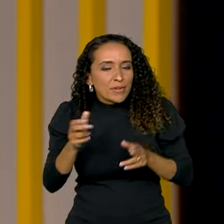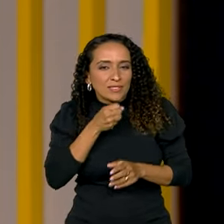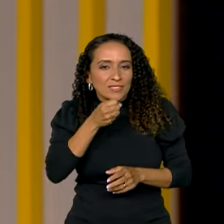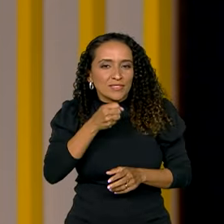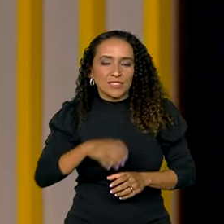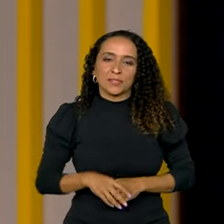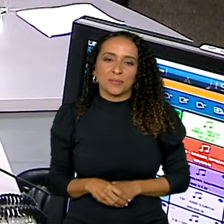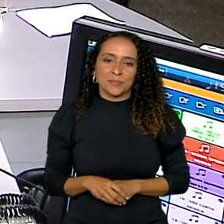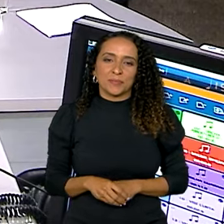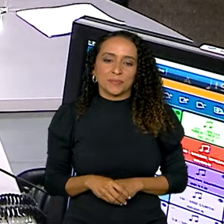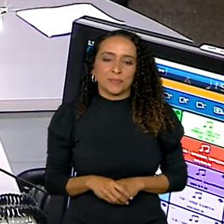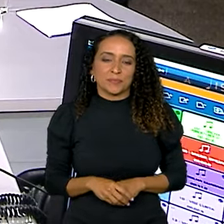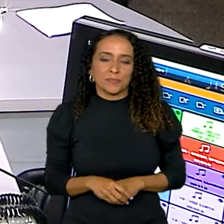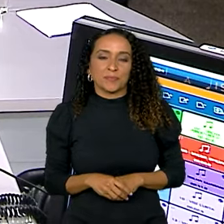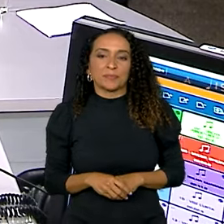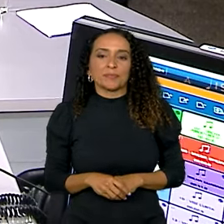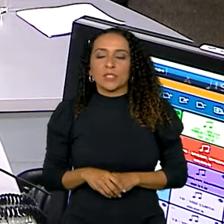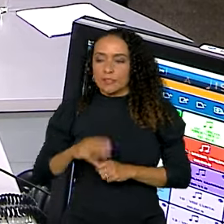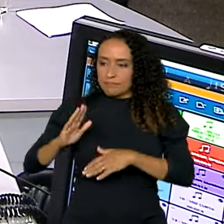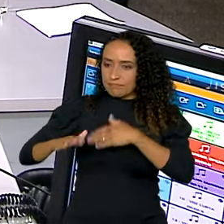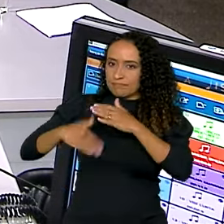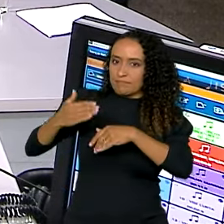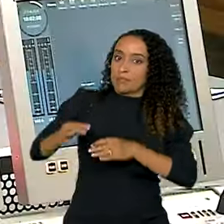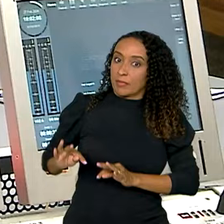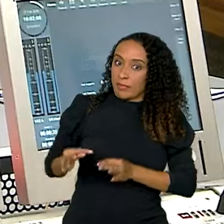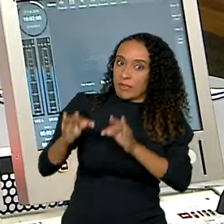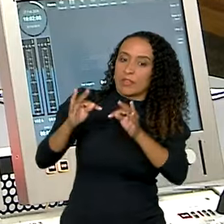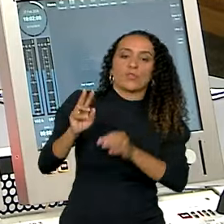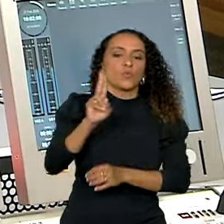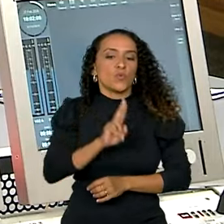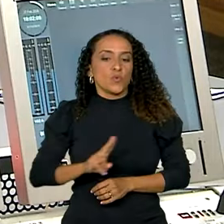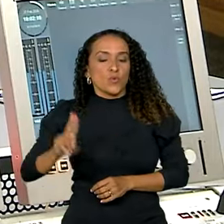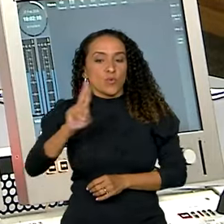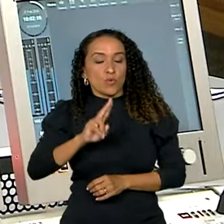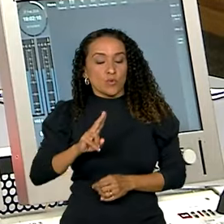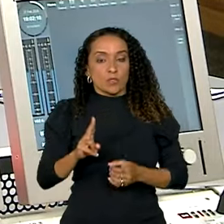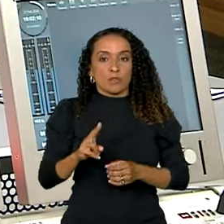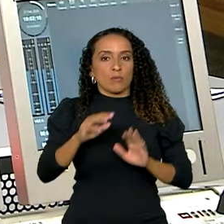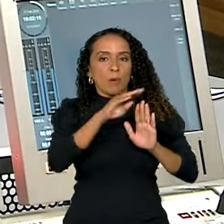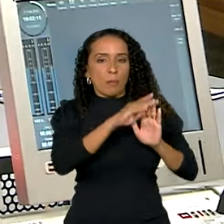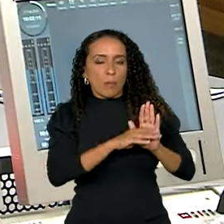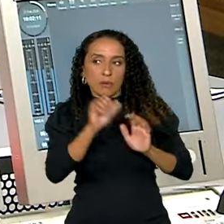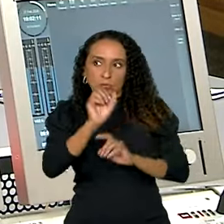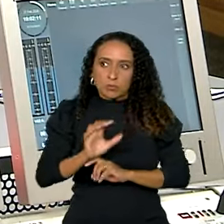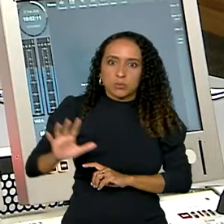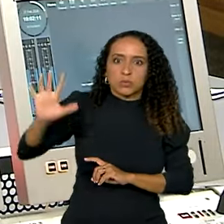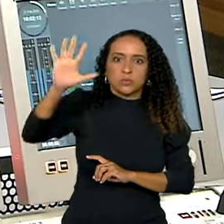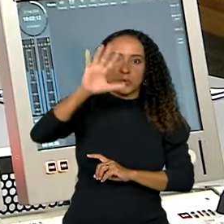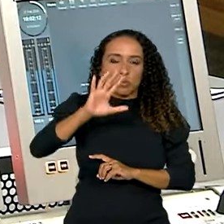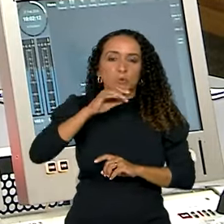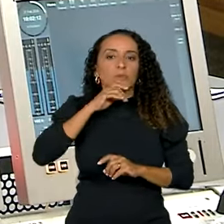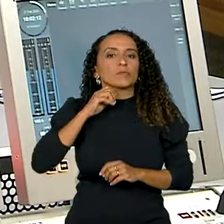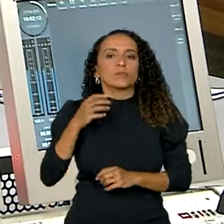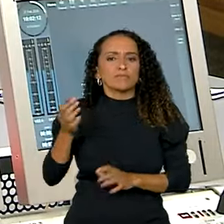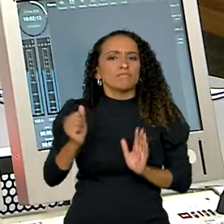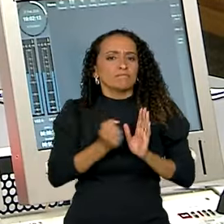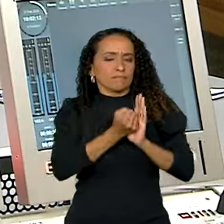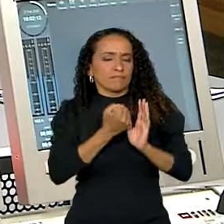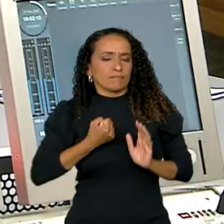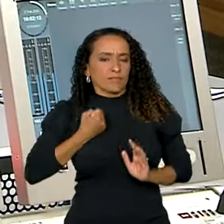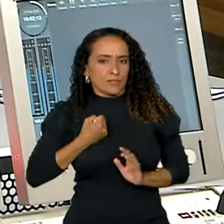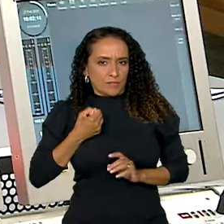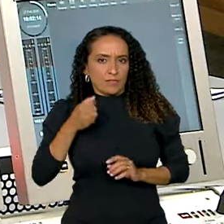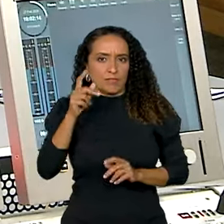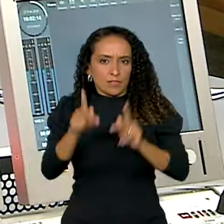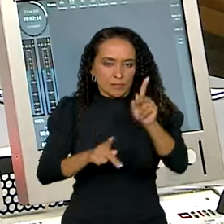entrevista. O desenvolvimento e a tecnologia que são usados no Programa Espacial Brasileiro trazem impactos na vida da população.